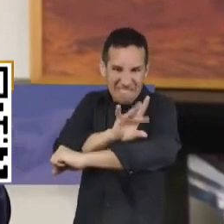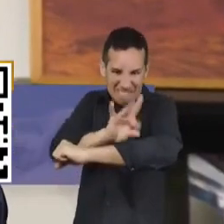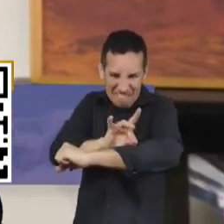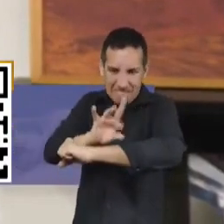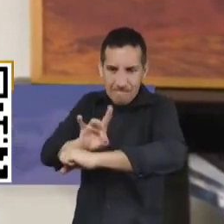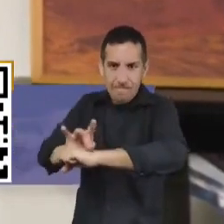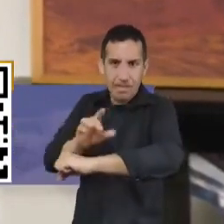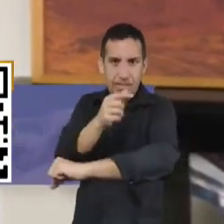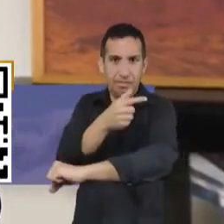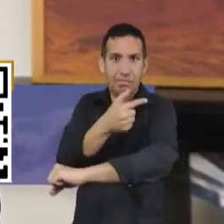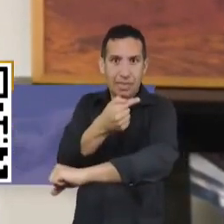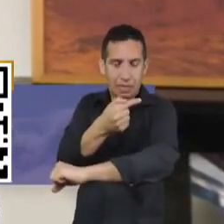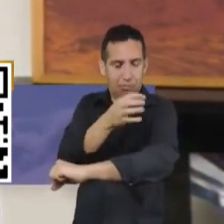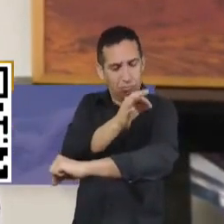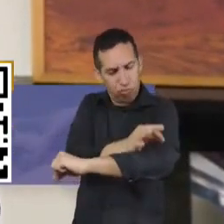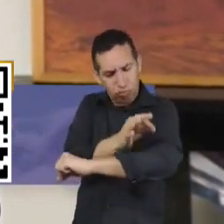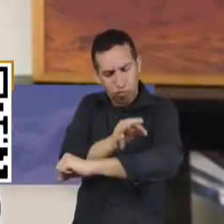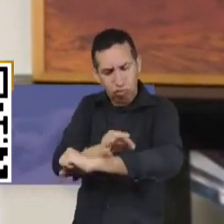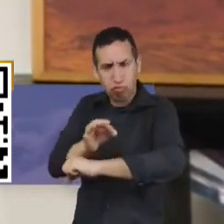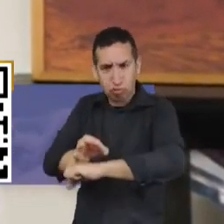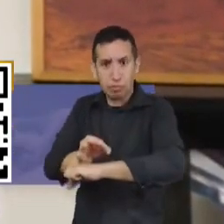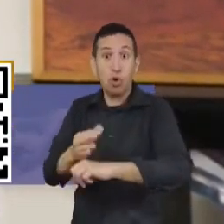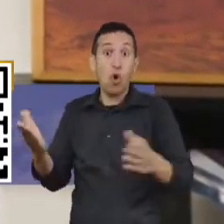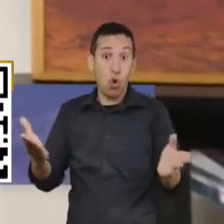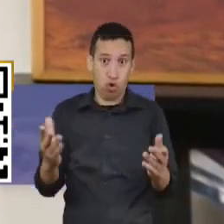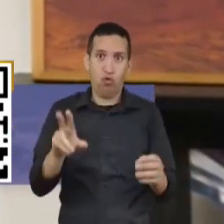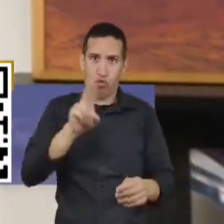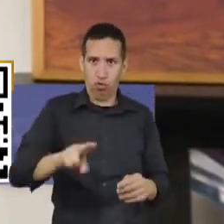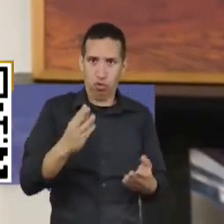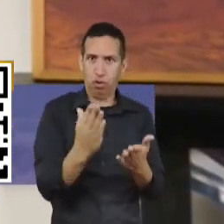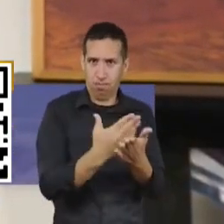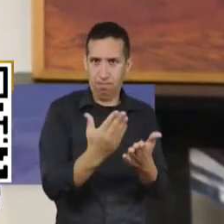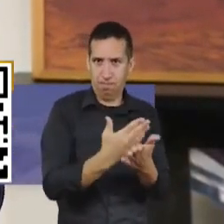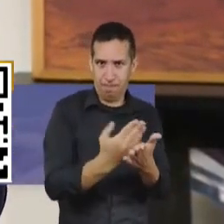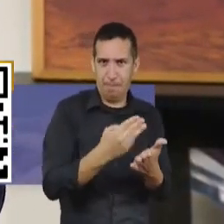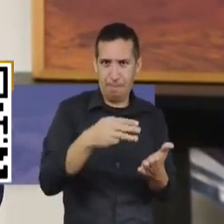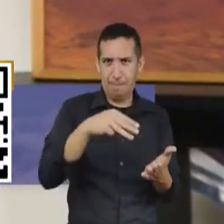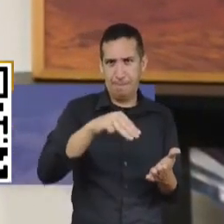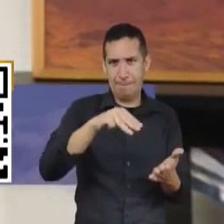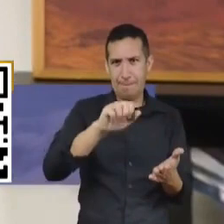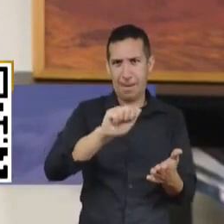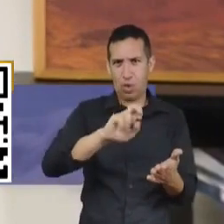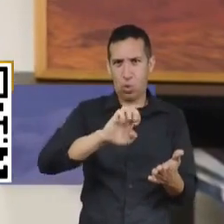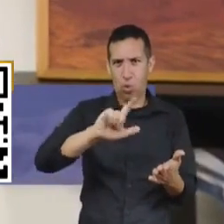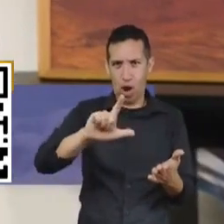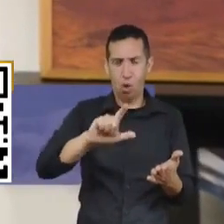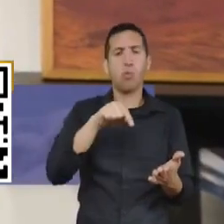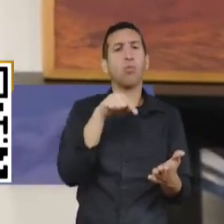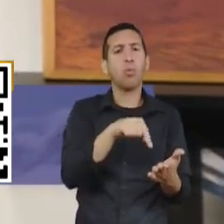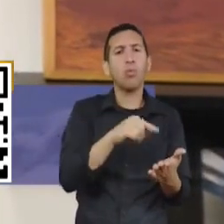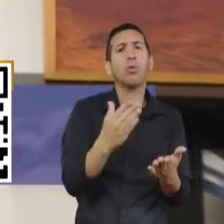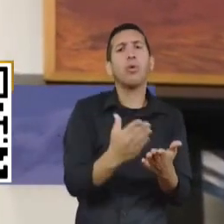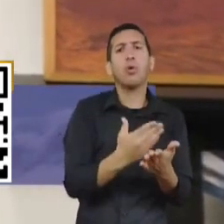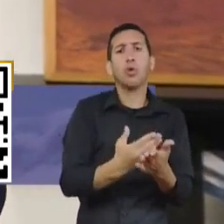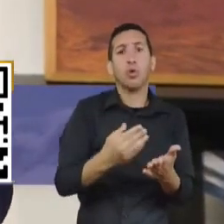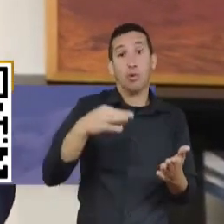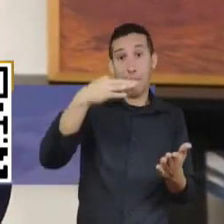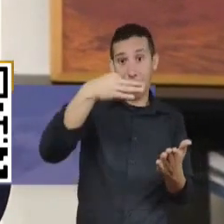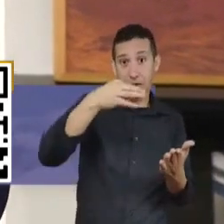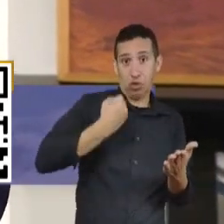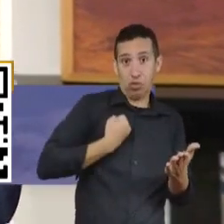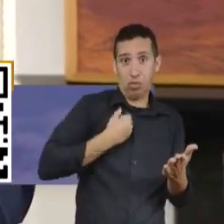esse tô aqui justamente nas últimas páginas e até vou dizer para você qual vai ser a página é a página